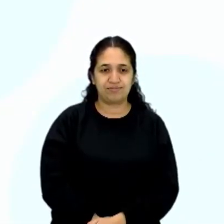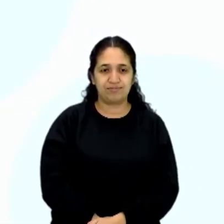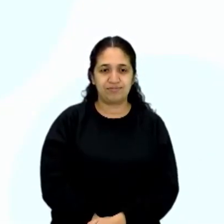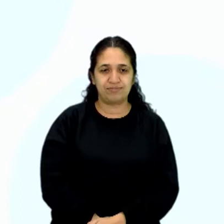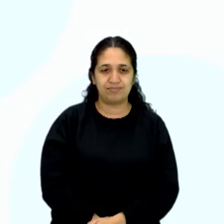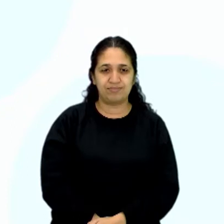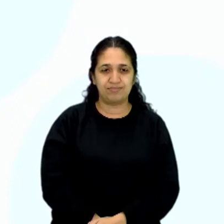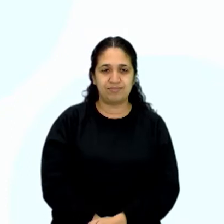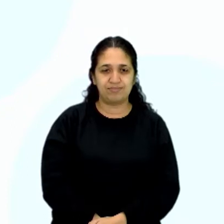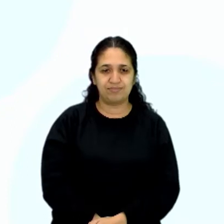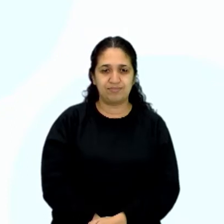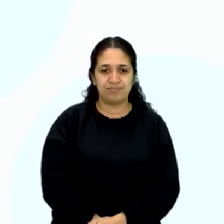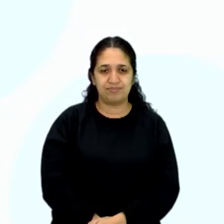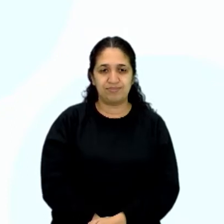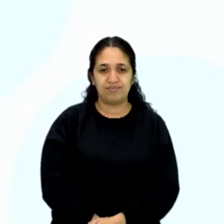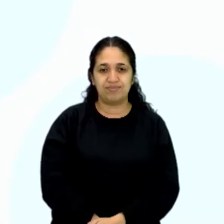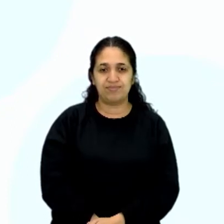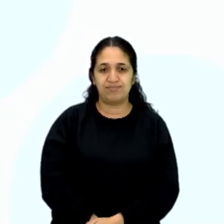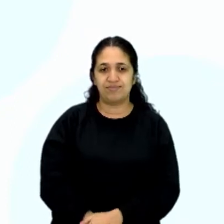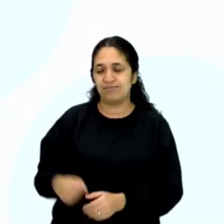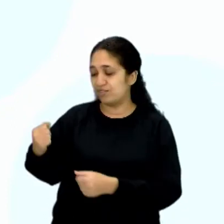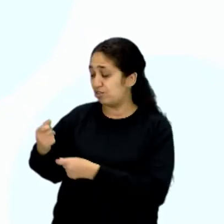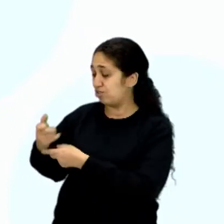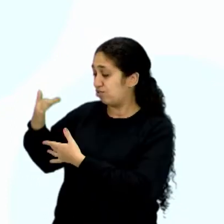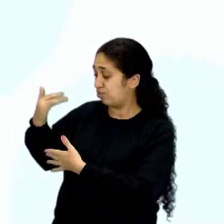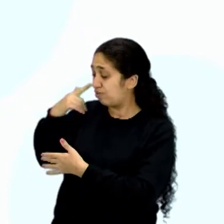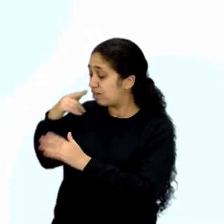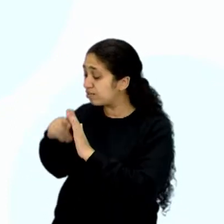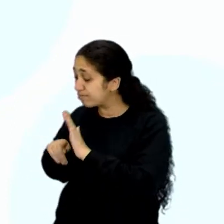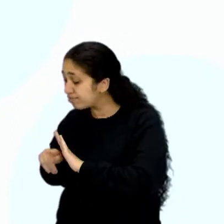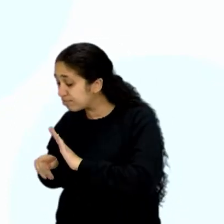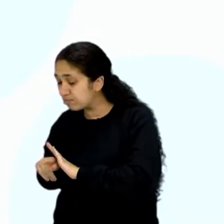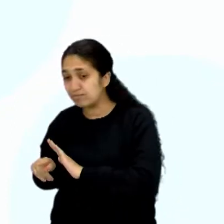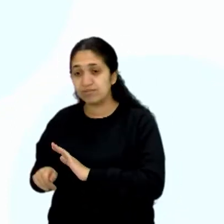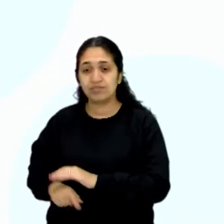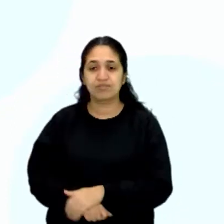Tem um print, deixa eu ver se tem alguma pergunta.